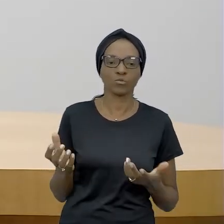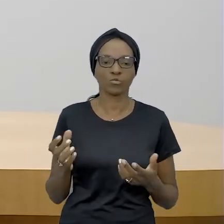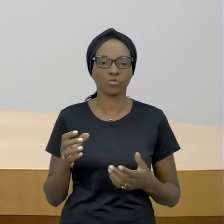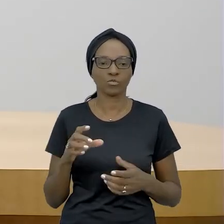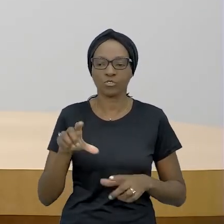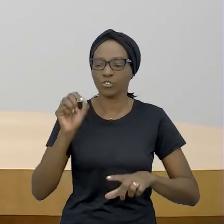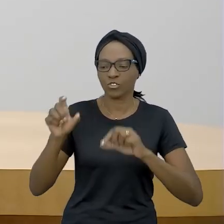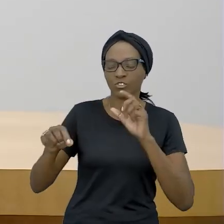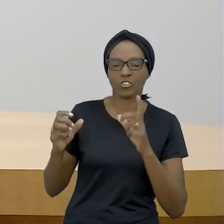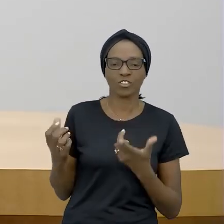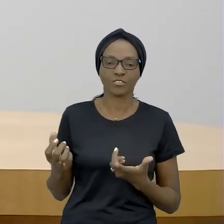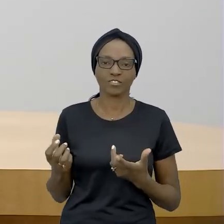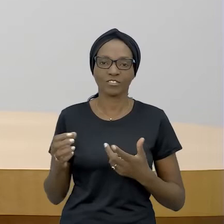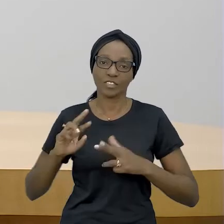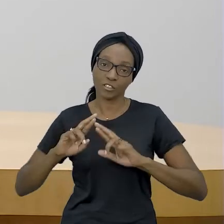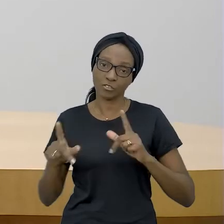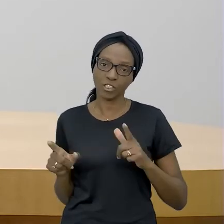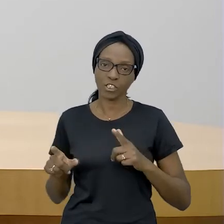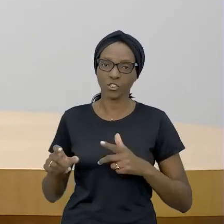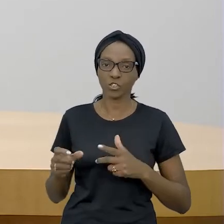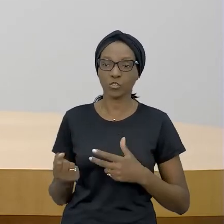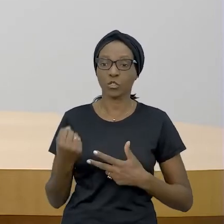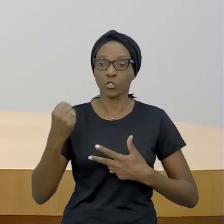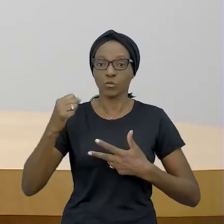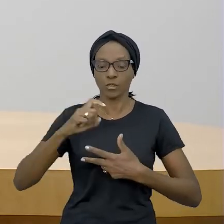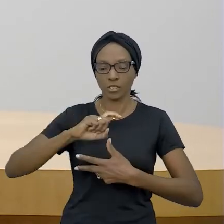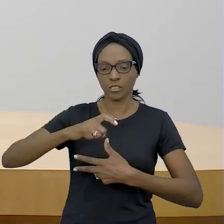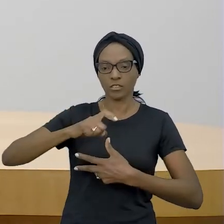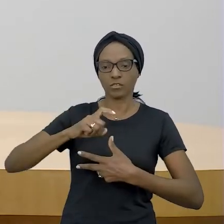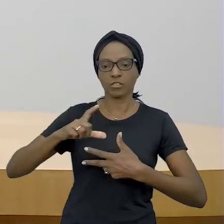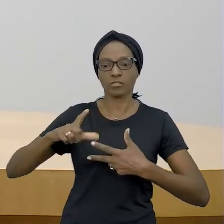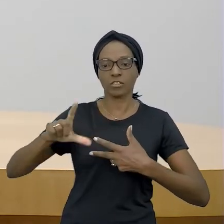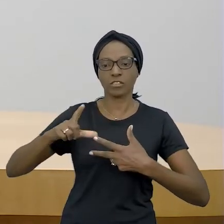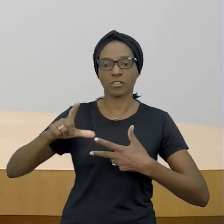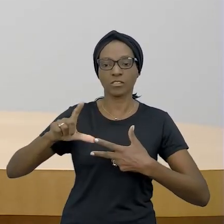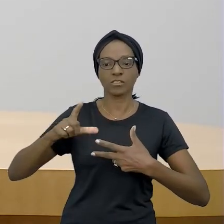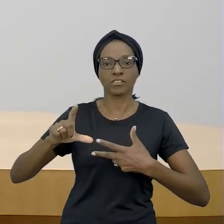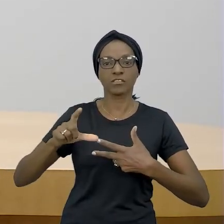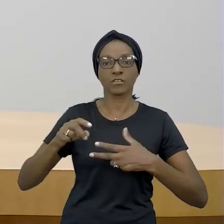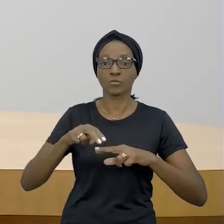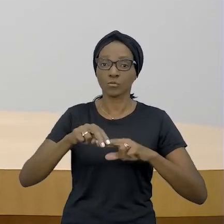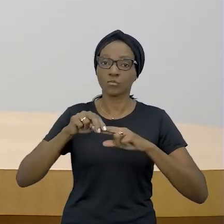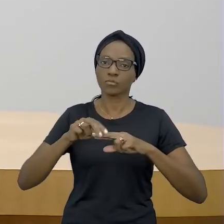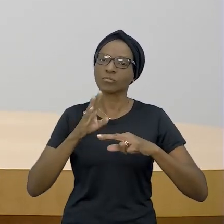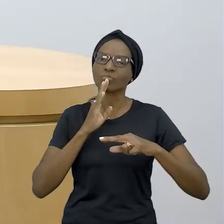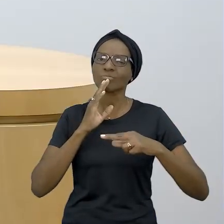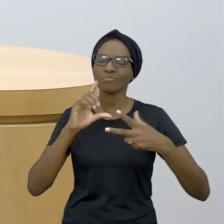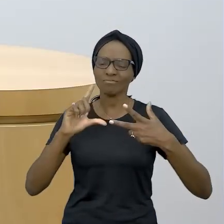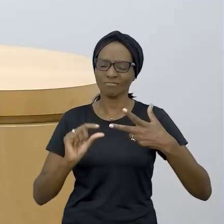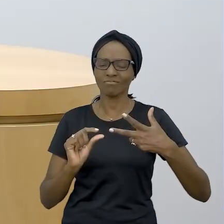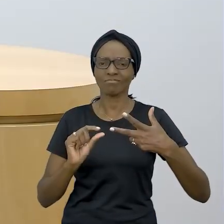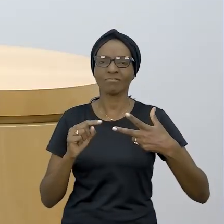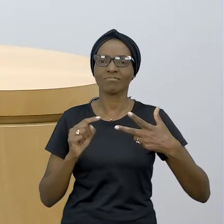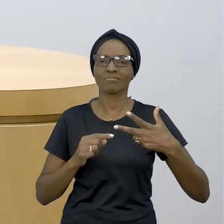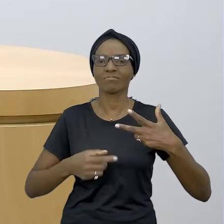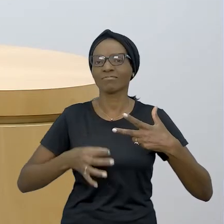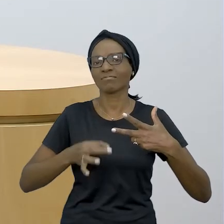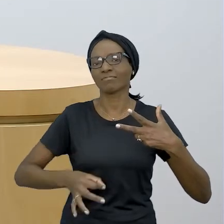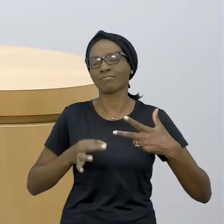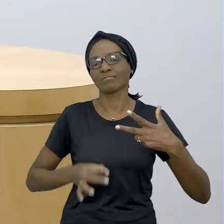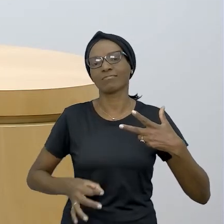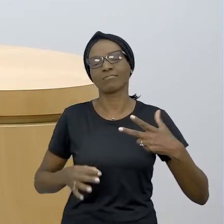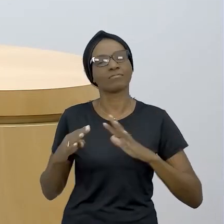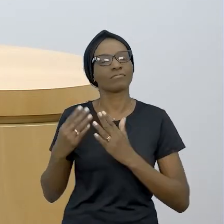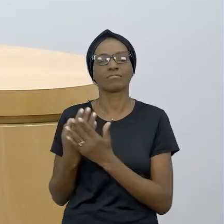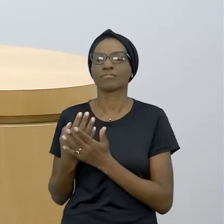do Poder Executivo e do Legislativo. Por isso, talvez a gente conheça um pouquinho menos na escola sobre o Poder Judiciário,